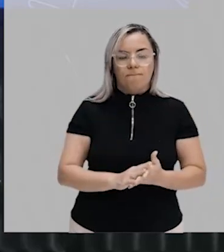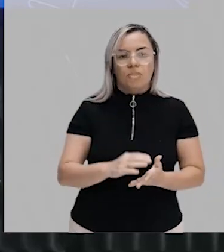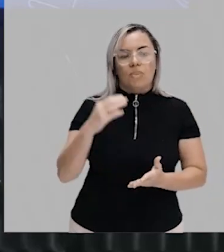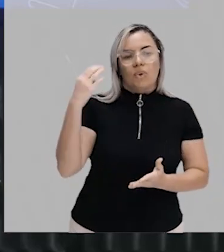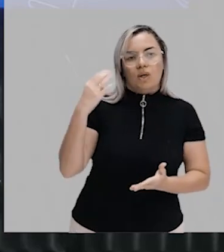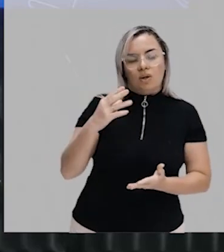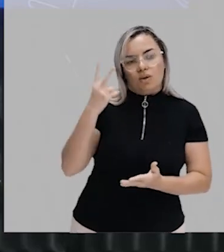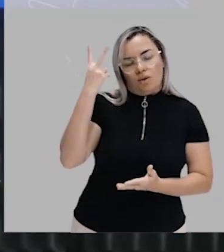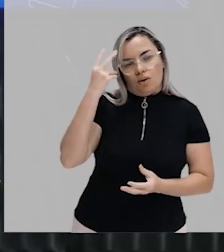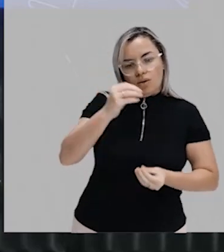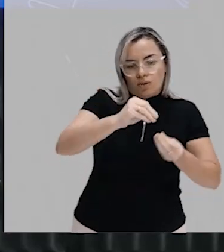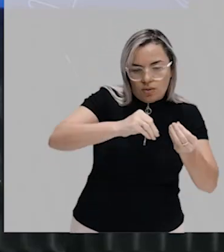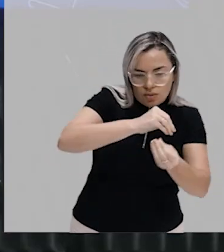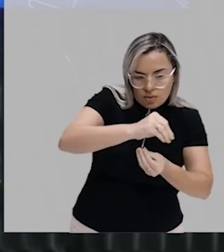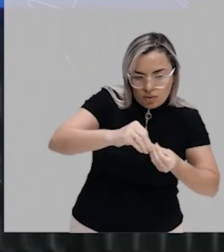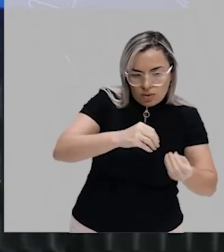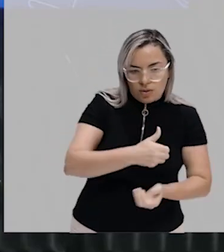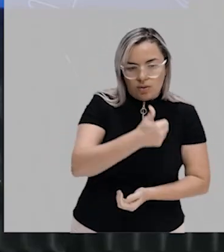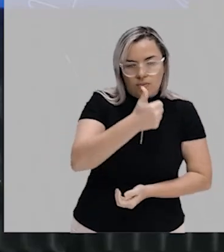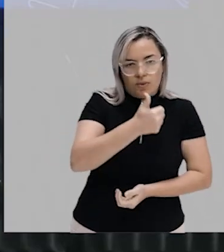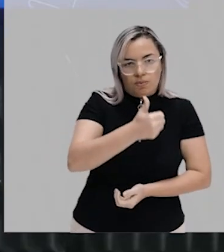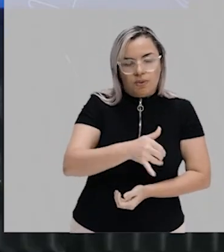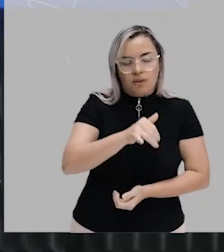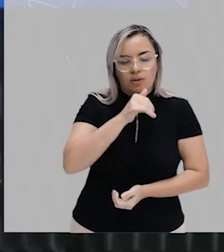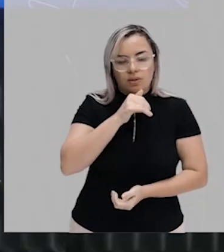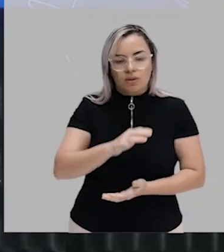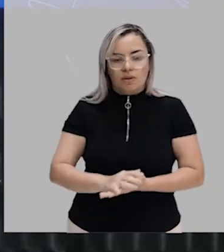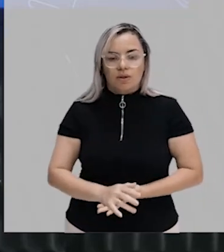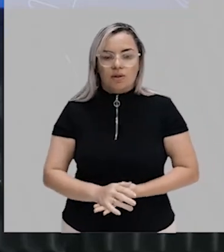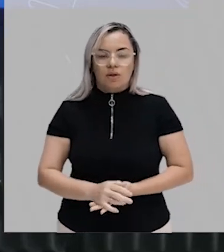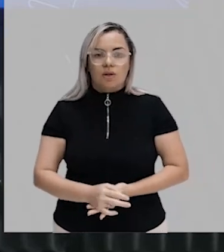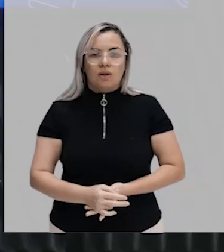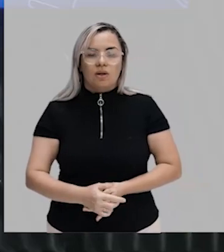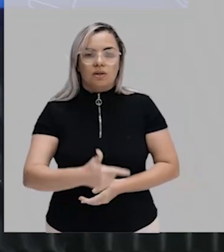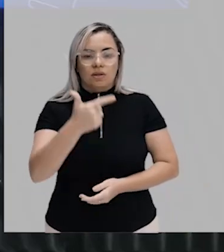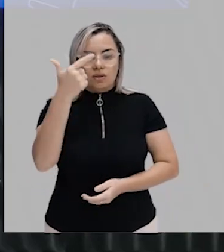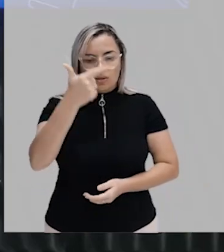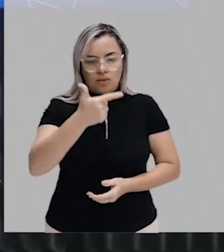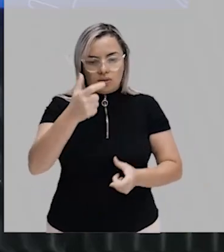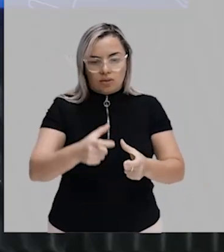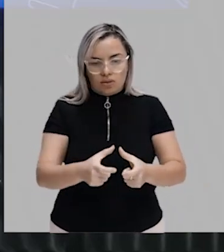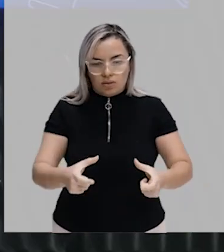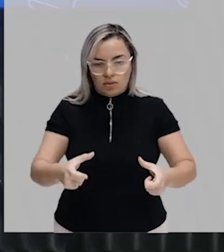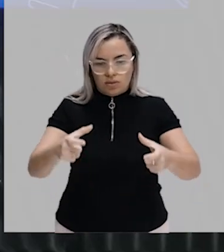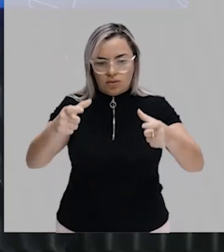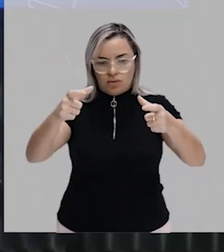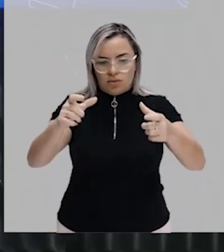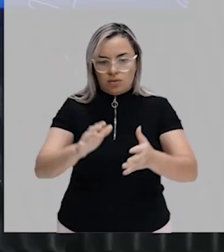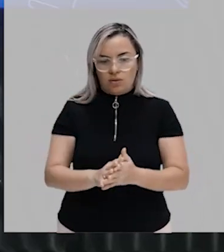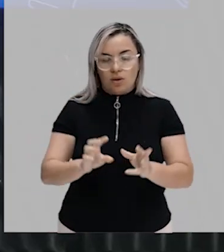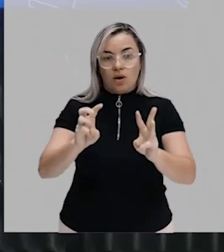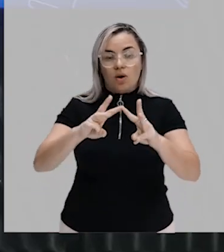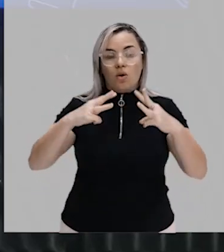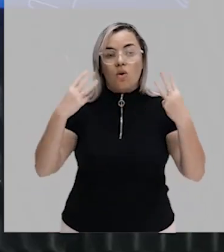primeira solução. Vamos para a segunda solução. Qual é a massa? A massa é de